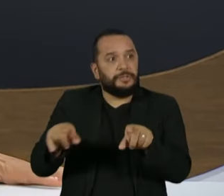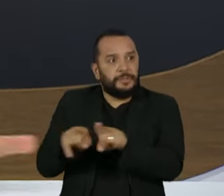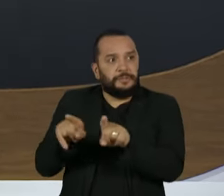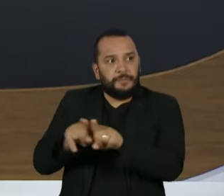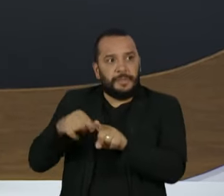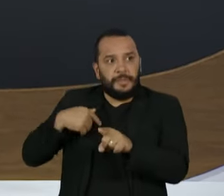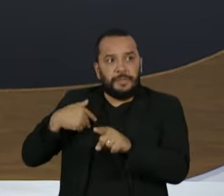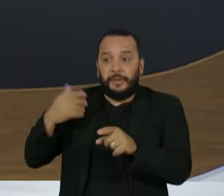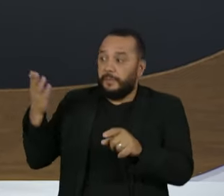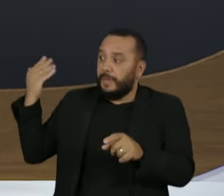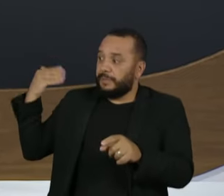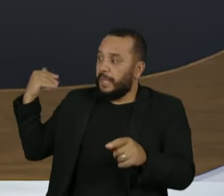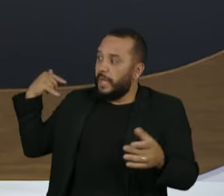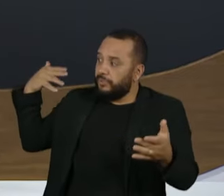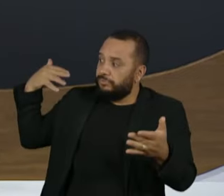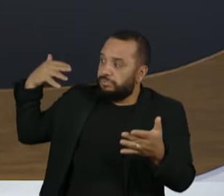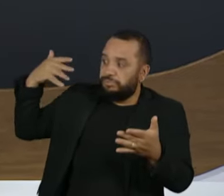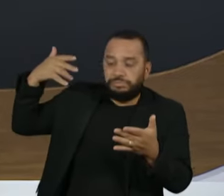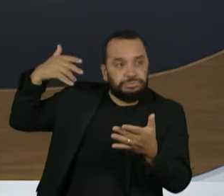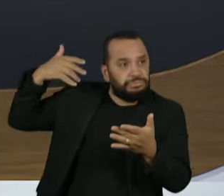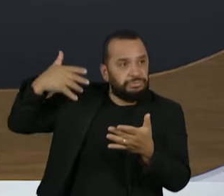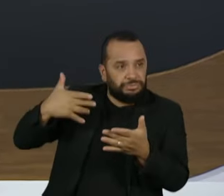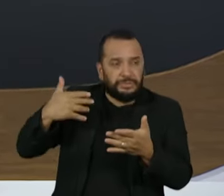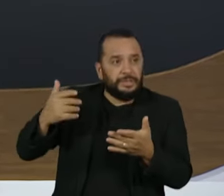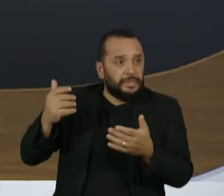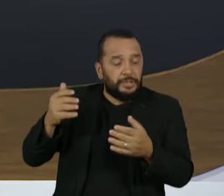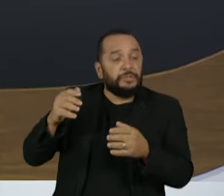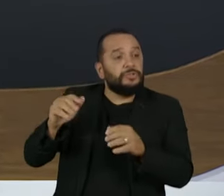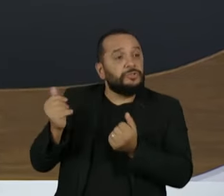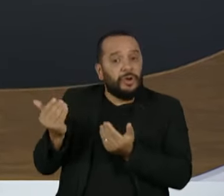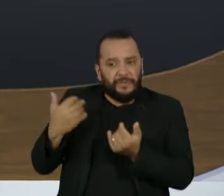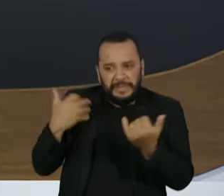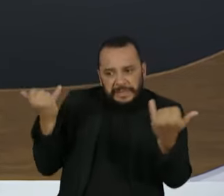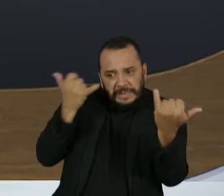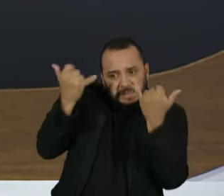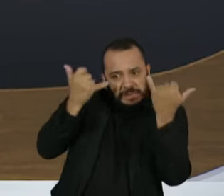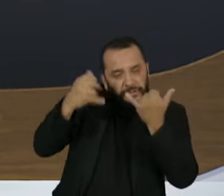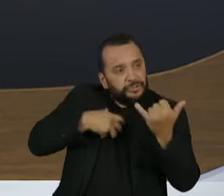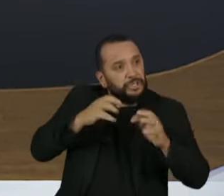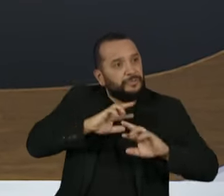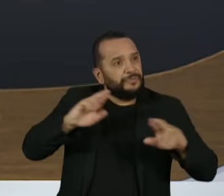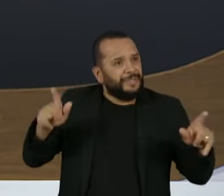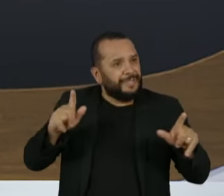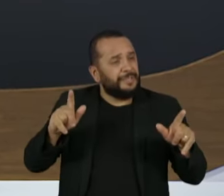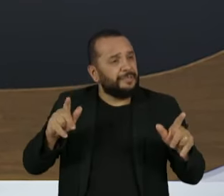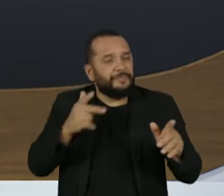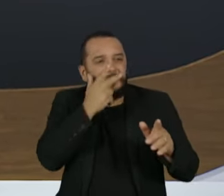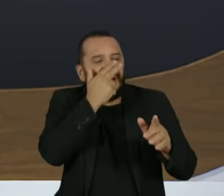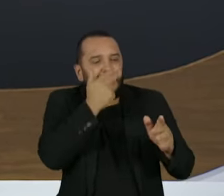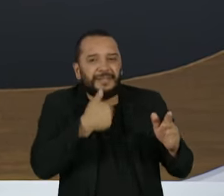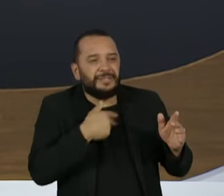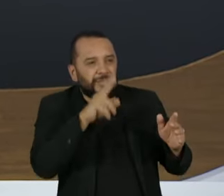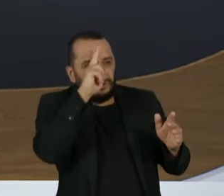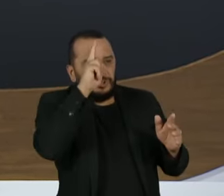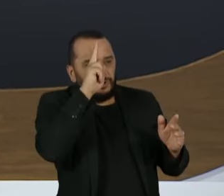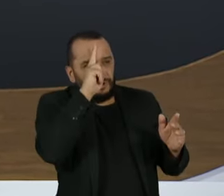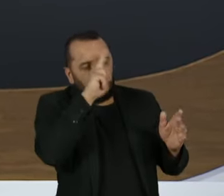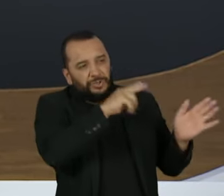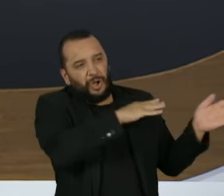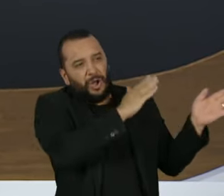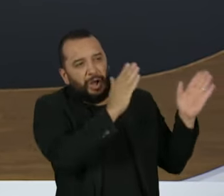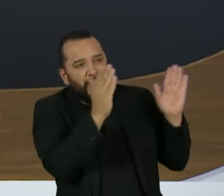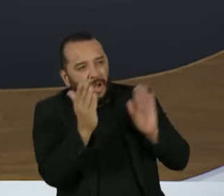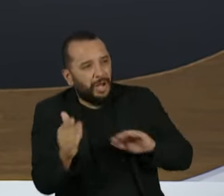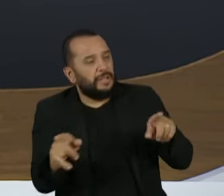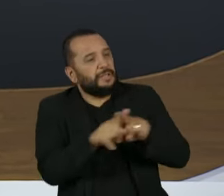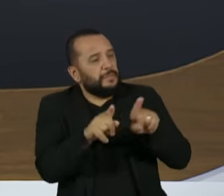e a ciência deixaram de ser Fontes incríveis de informação como se contrapor a esse fenômeno da corrosão